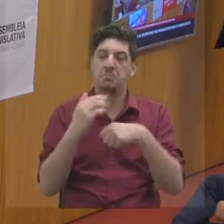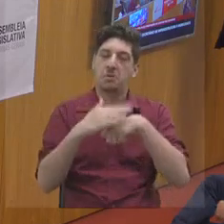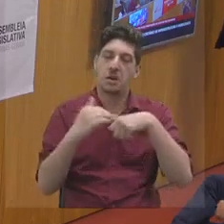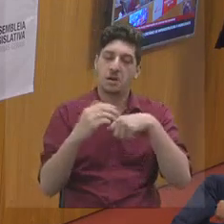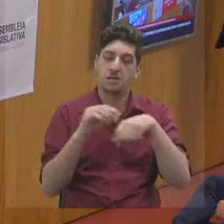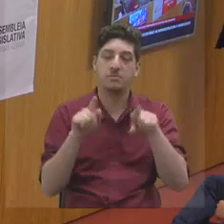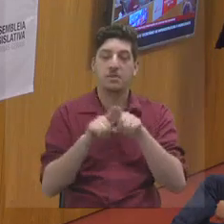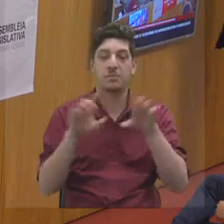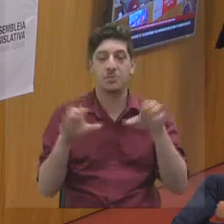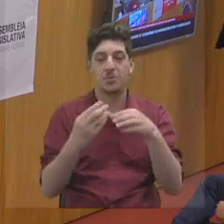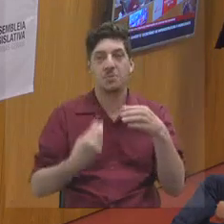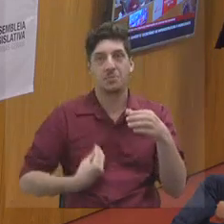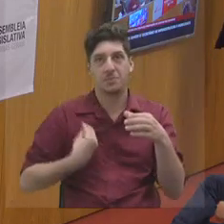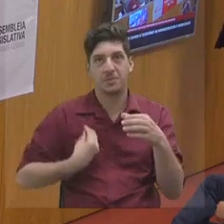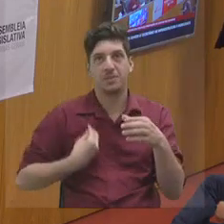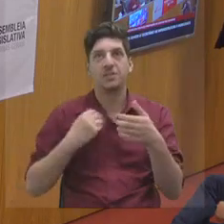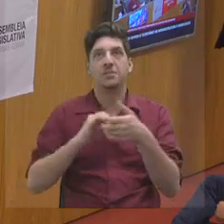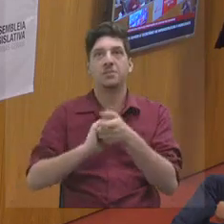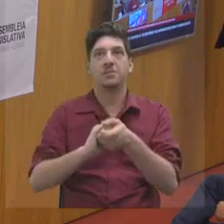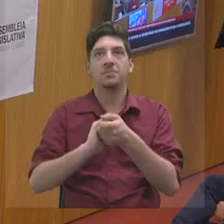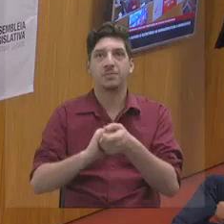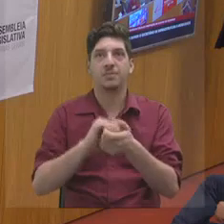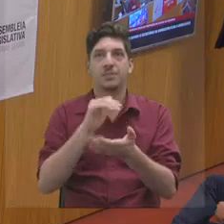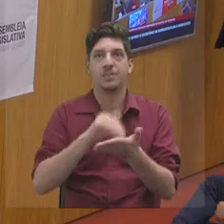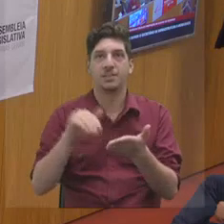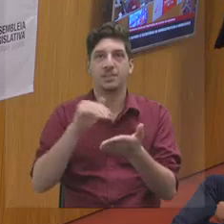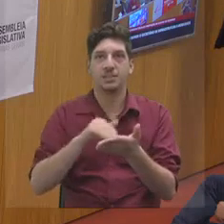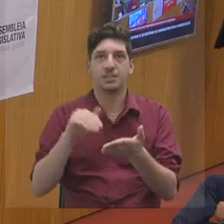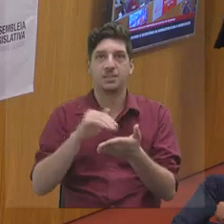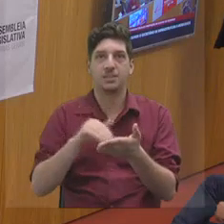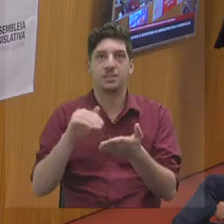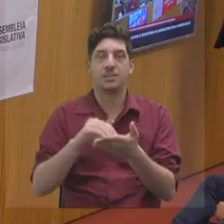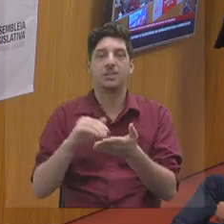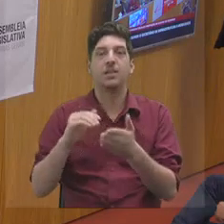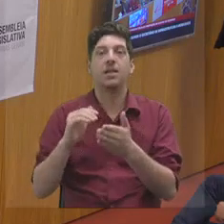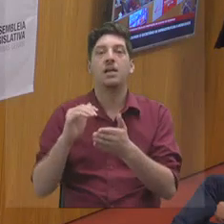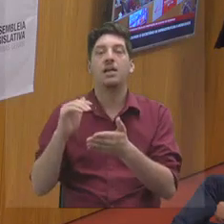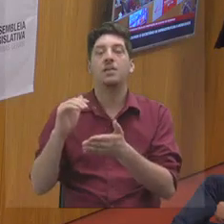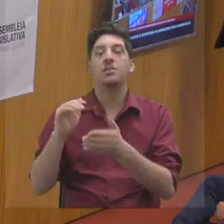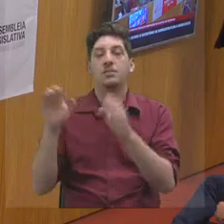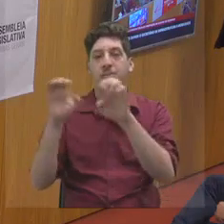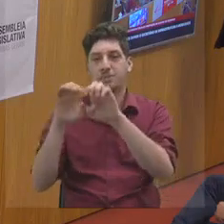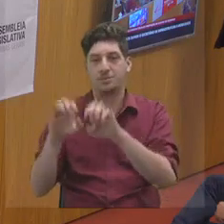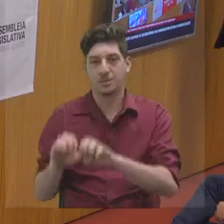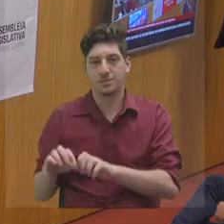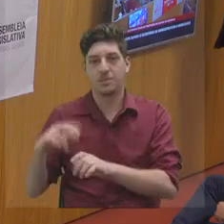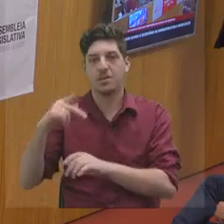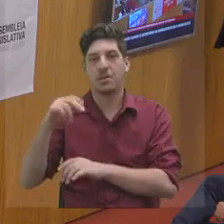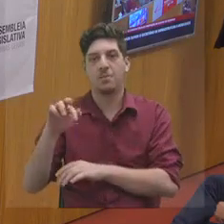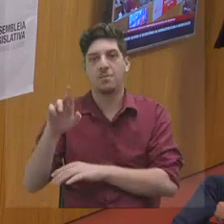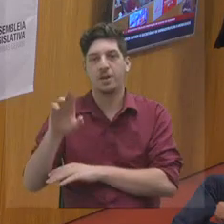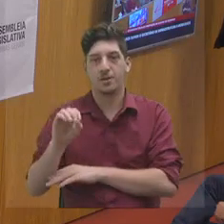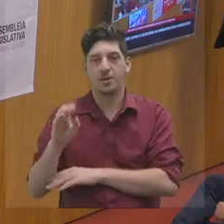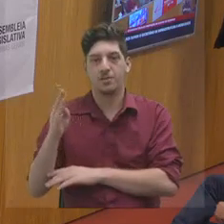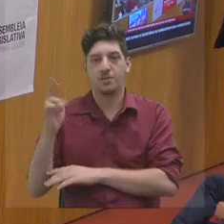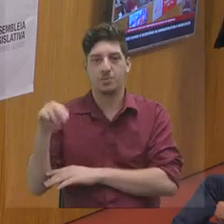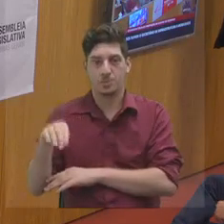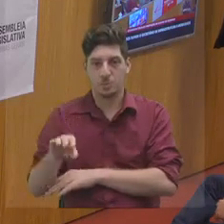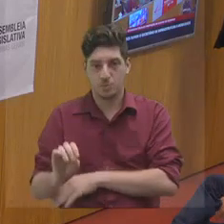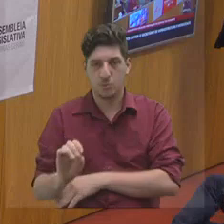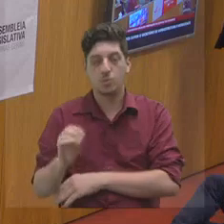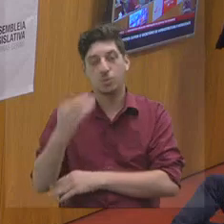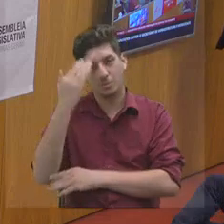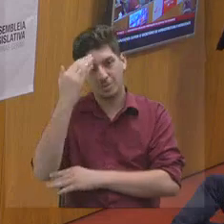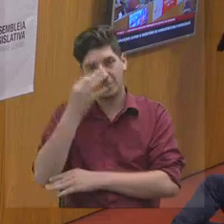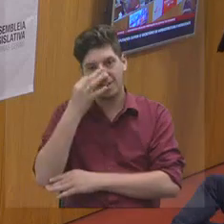se faz presente cumprimentar o nosso secretário da seinfra Pedro Bruno né agradecer também pela atenção que vem nos dando